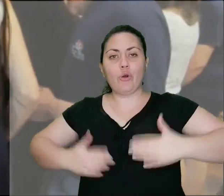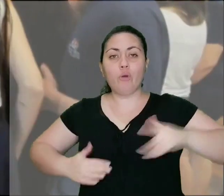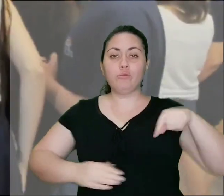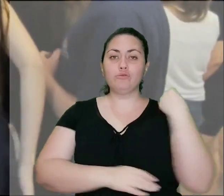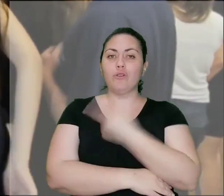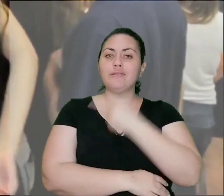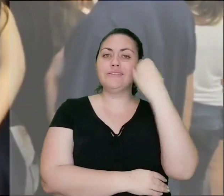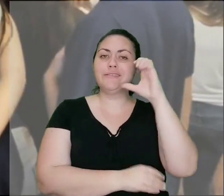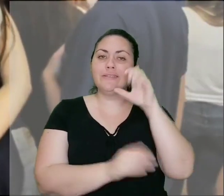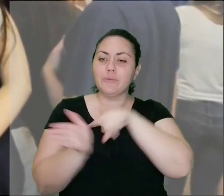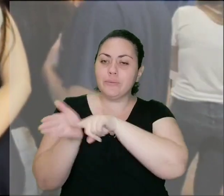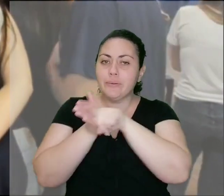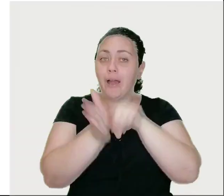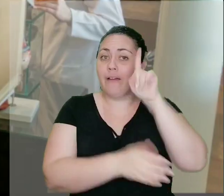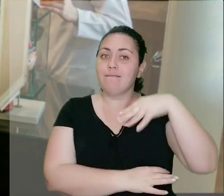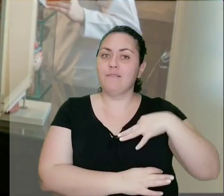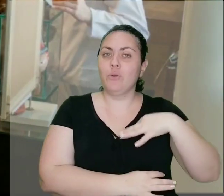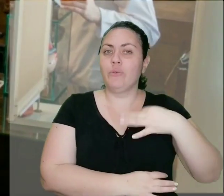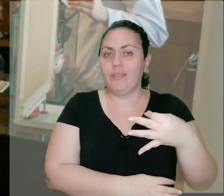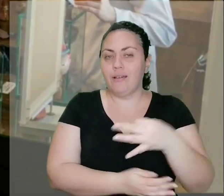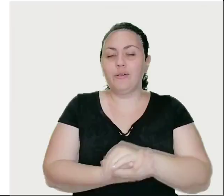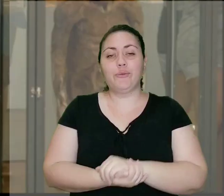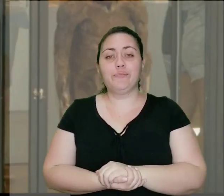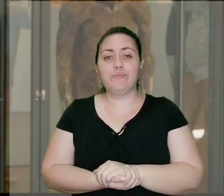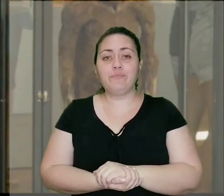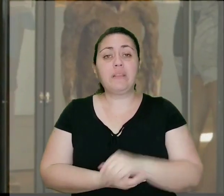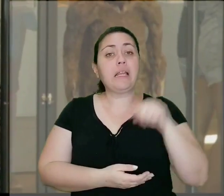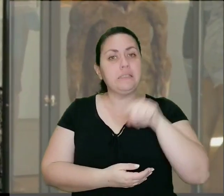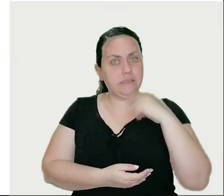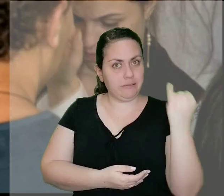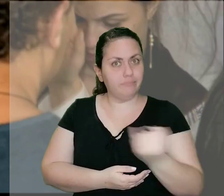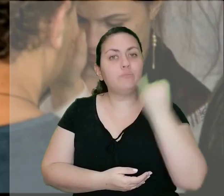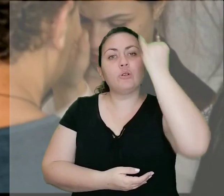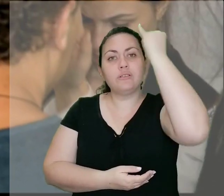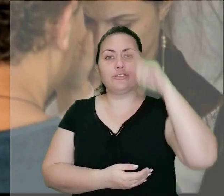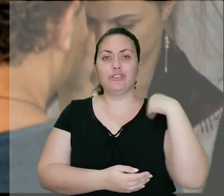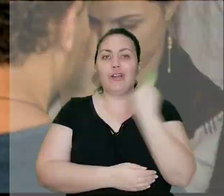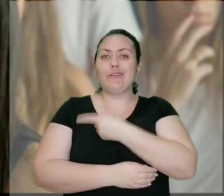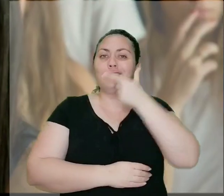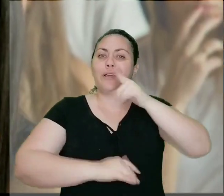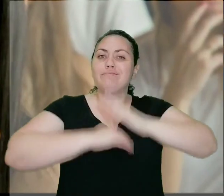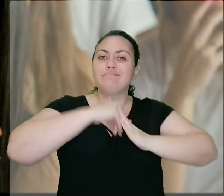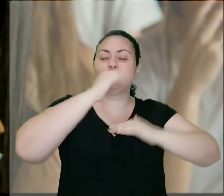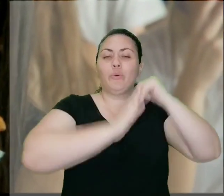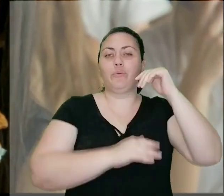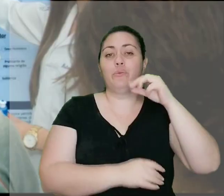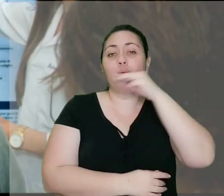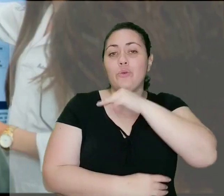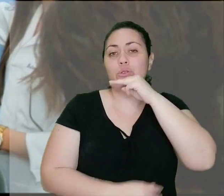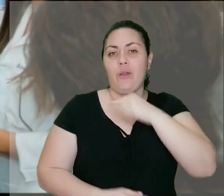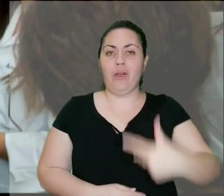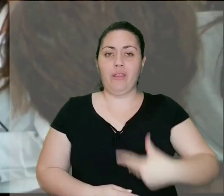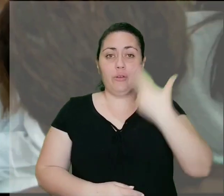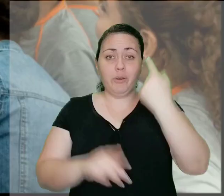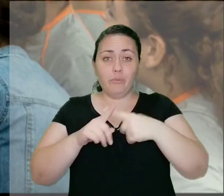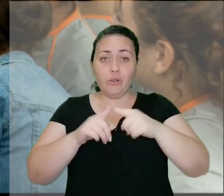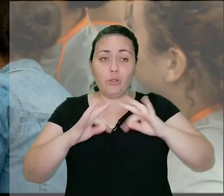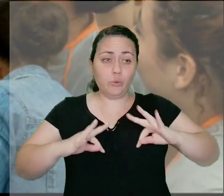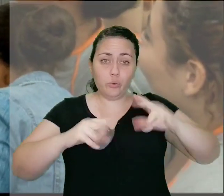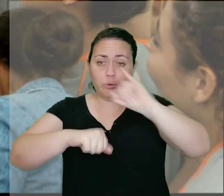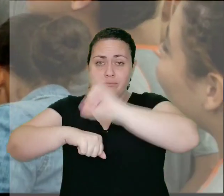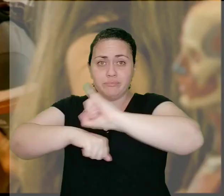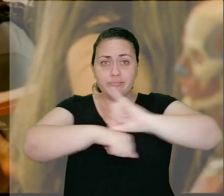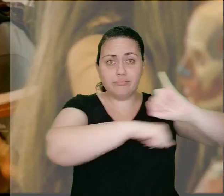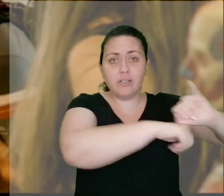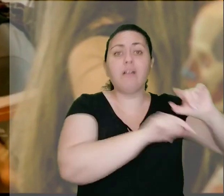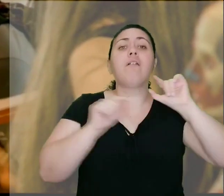ciência. Esse programa é de grande importância para o Museu de Anatomia, pois todas as peças que possuímos